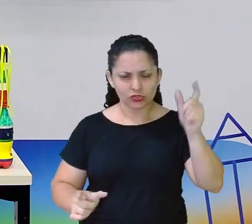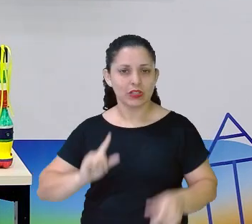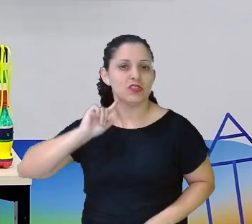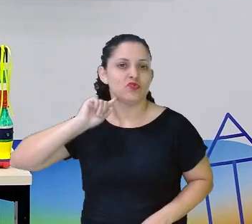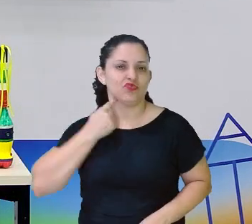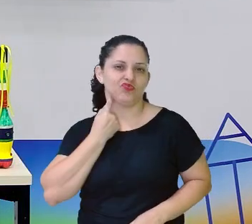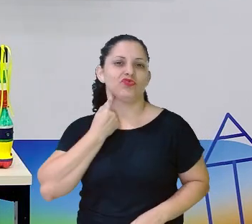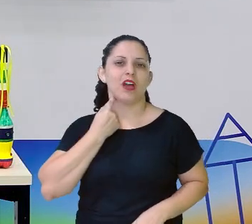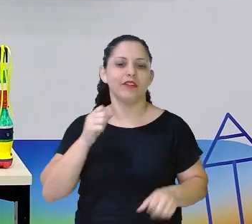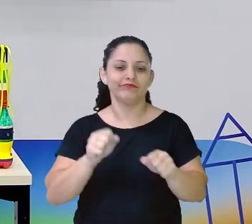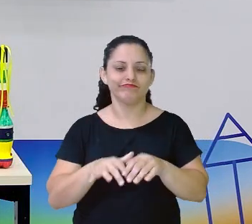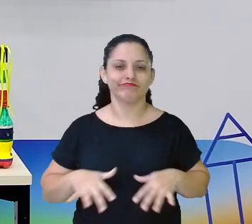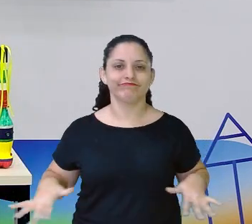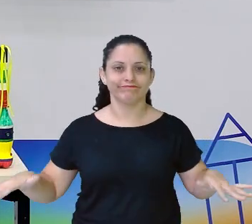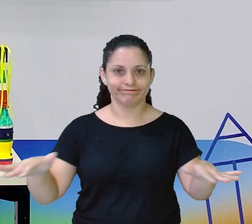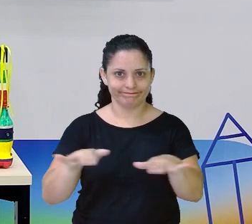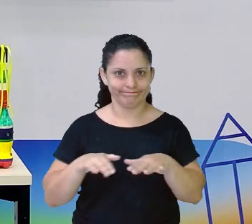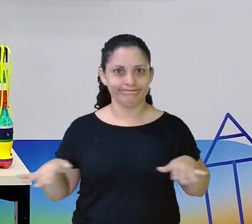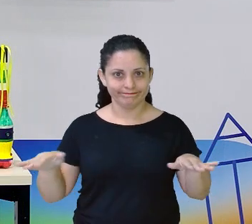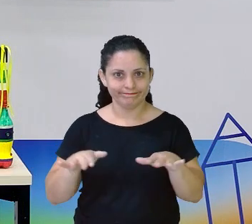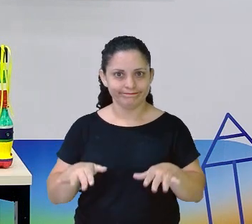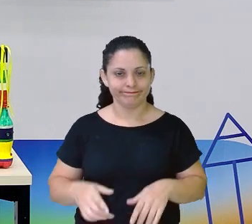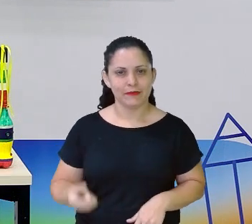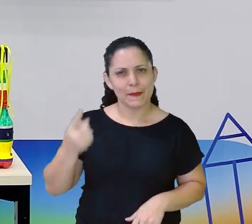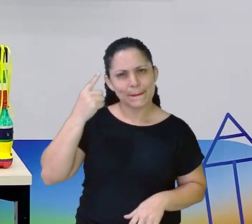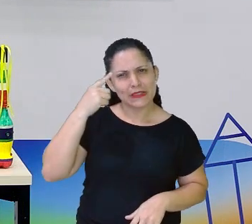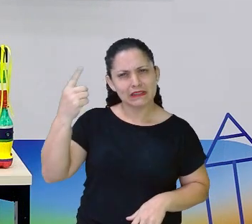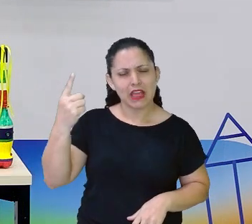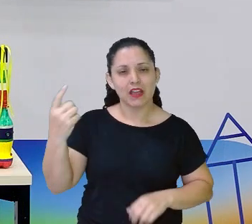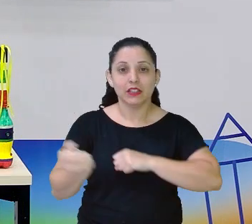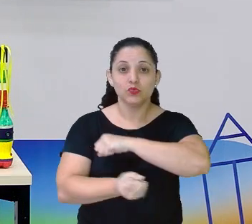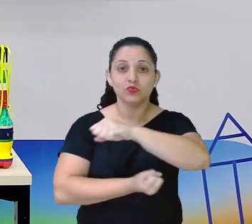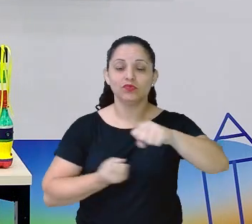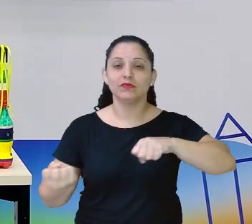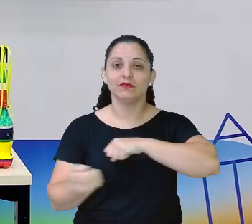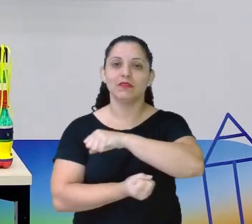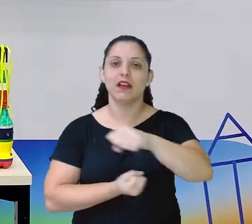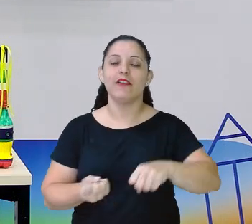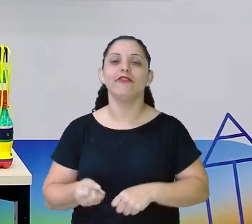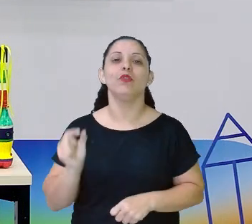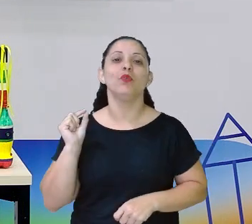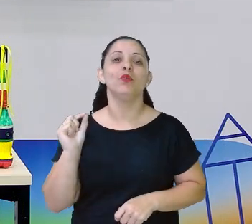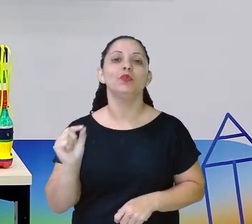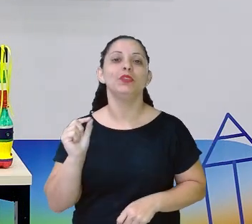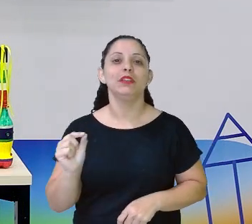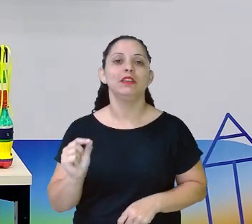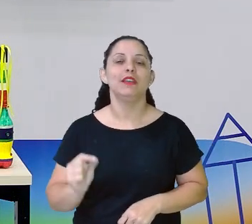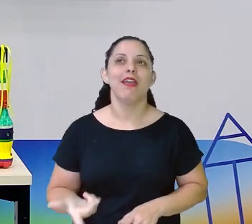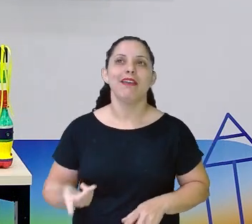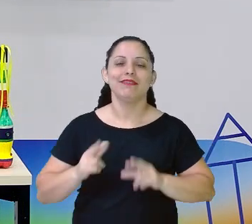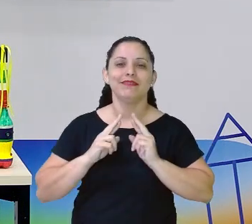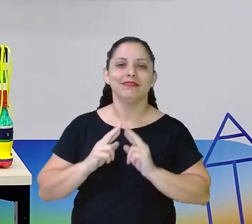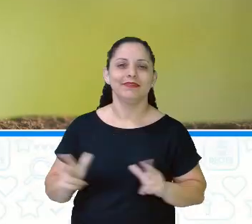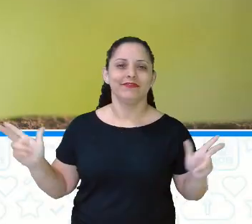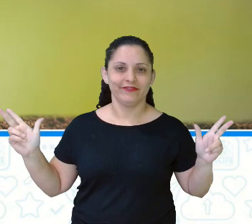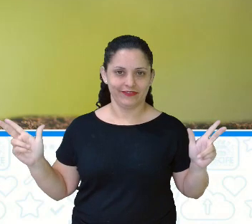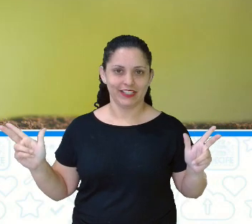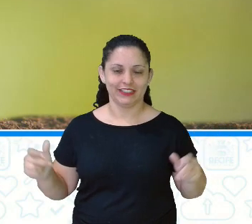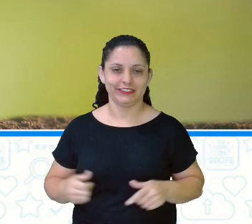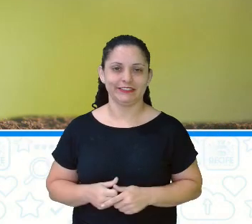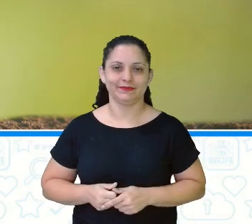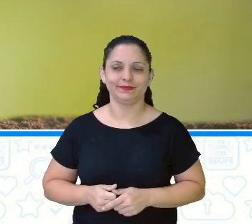o nosso meio ambiente. Pensar de forma sustentável é pensar de uma forma diferente. Então,